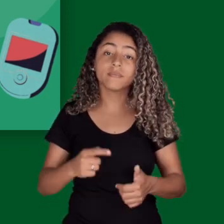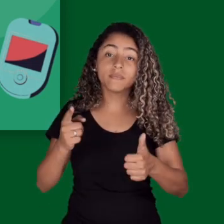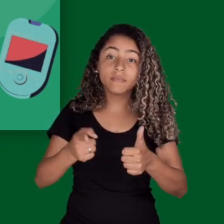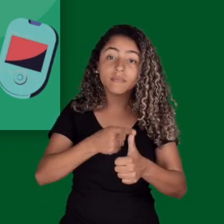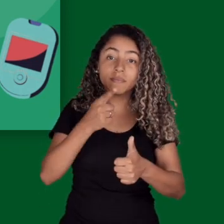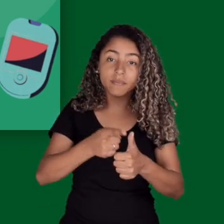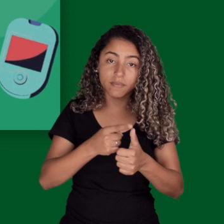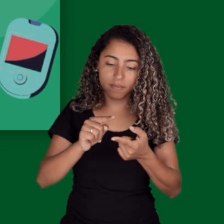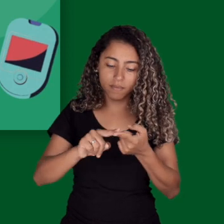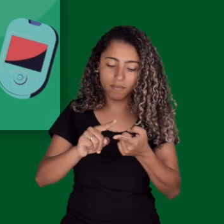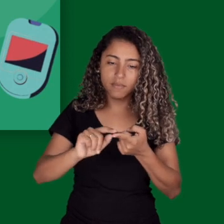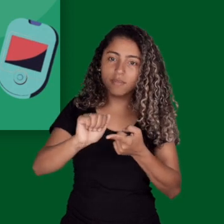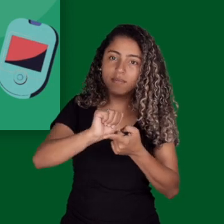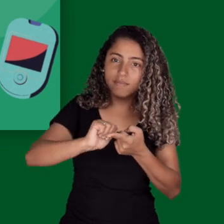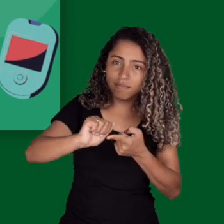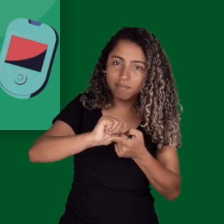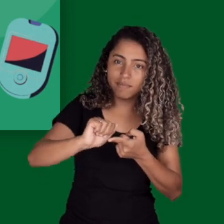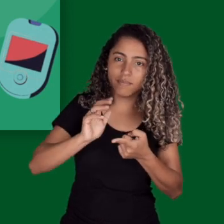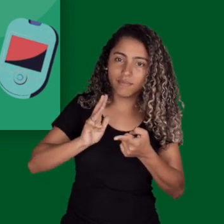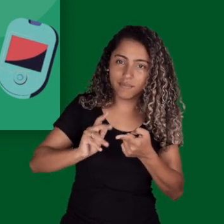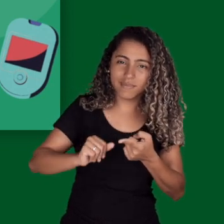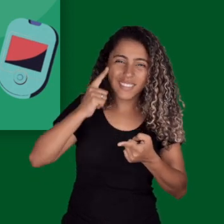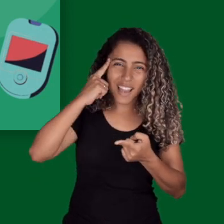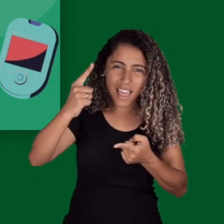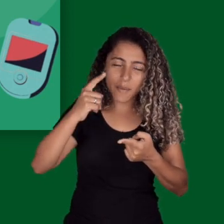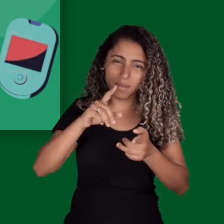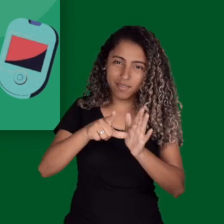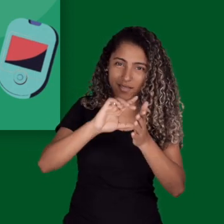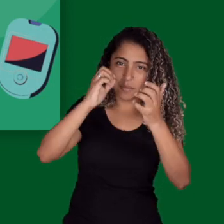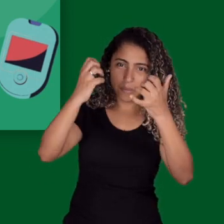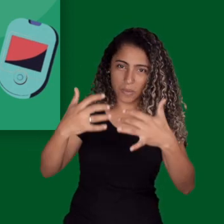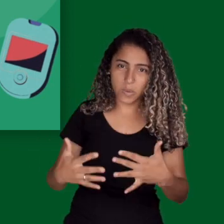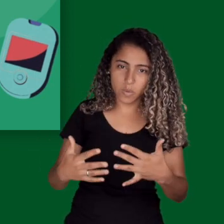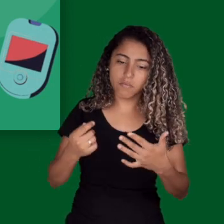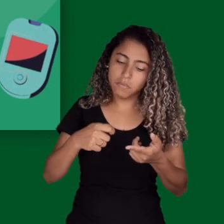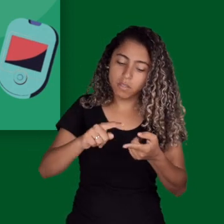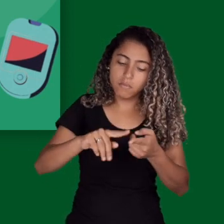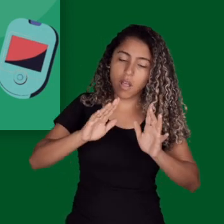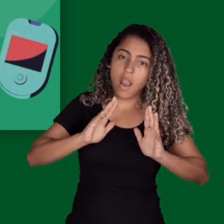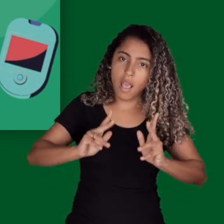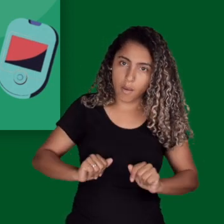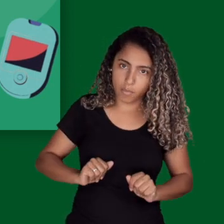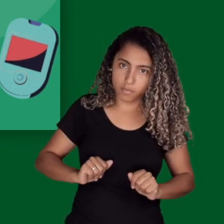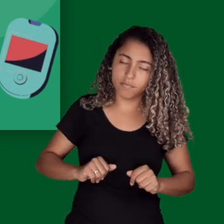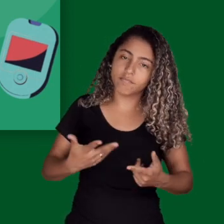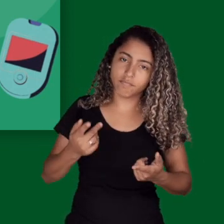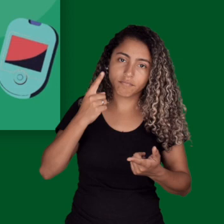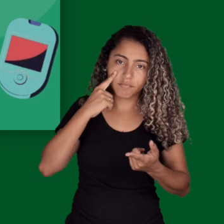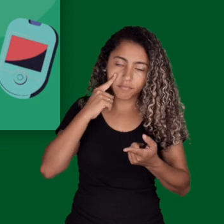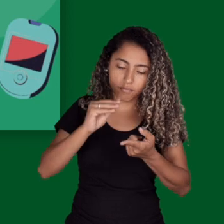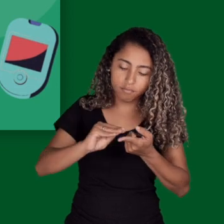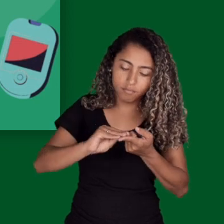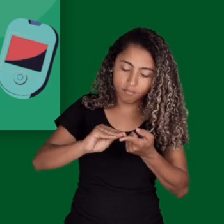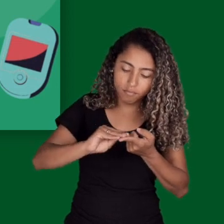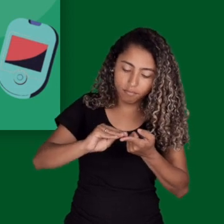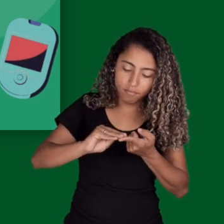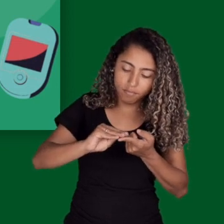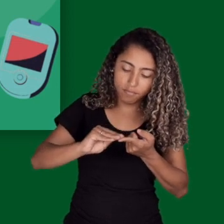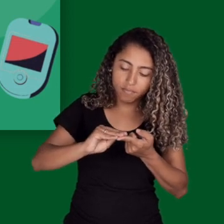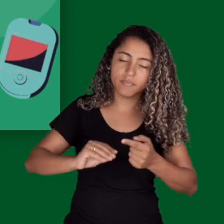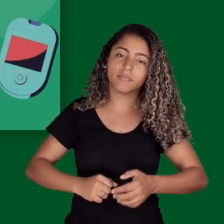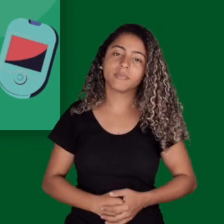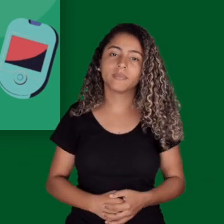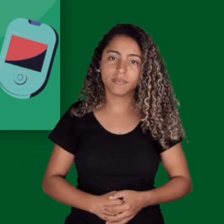o meu dedo, porque vocês lembram que eu falei que um dos cuidados básicos é a limpeza das mãos antes de verificar o teste, de fazer o teste.